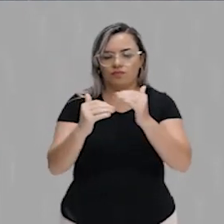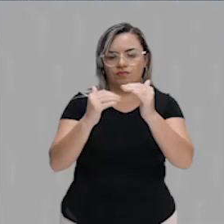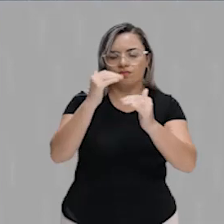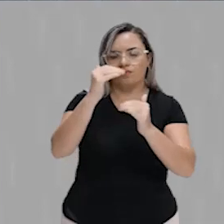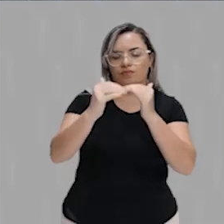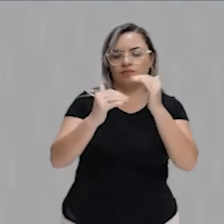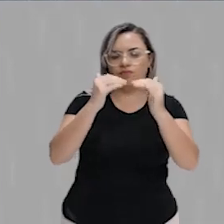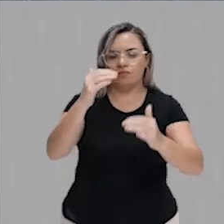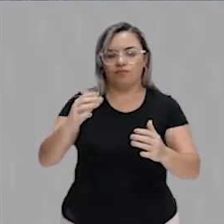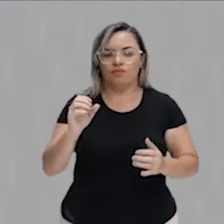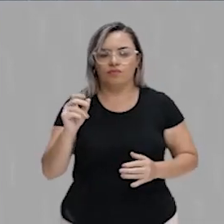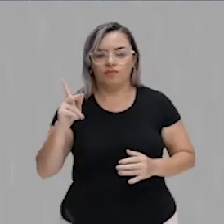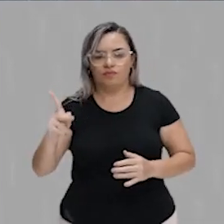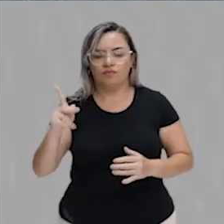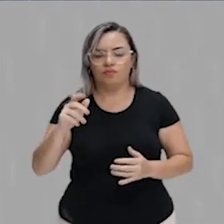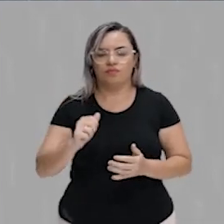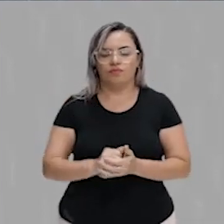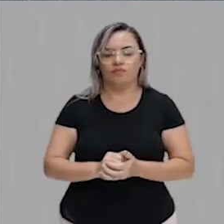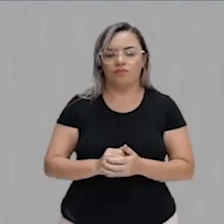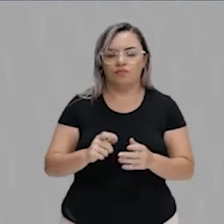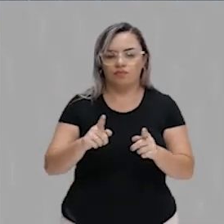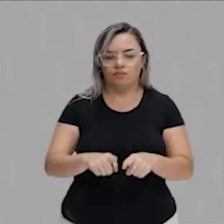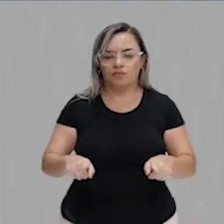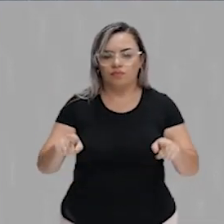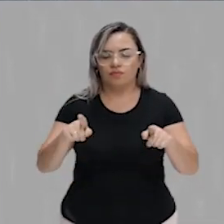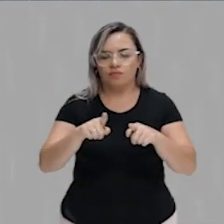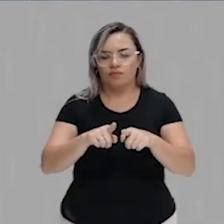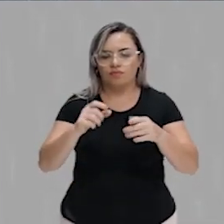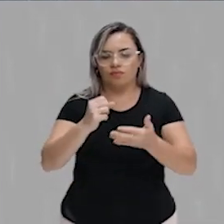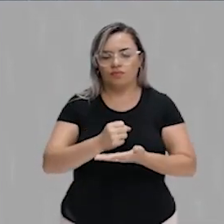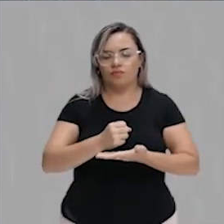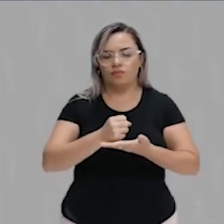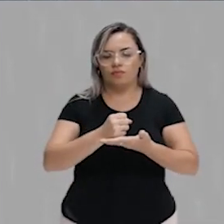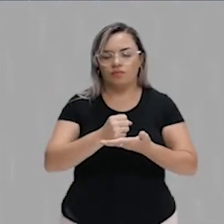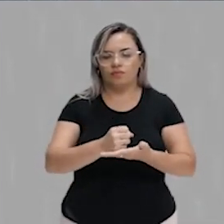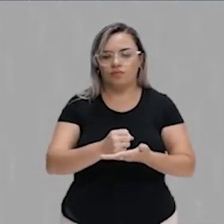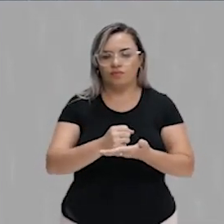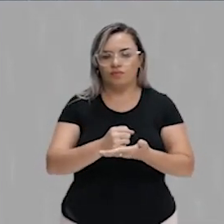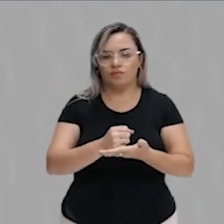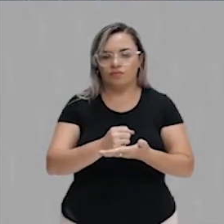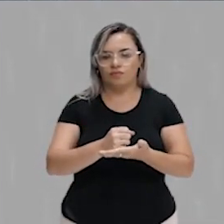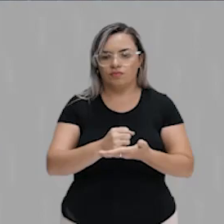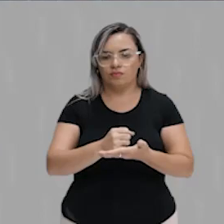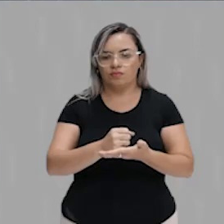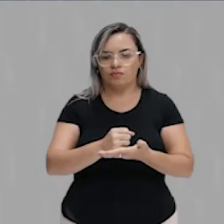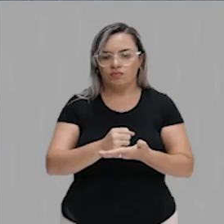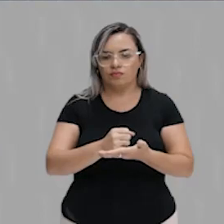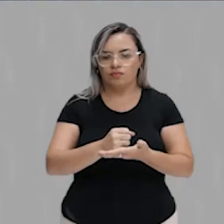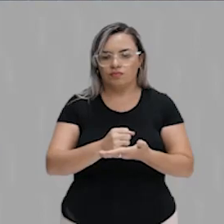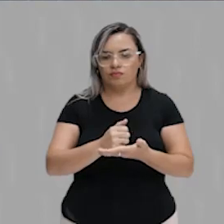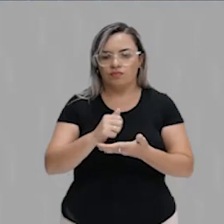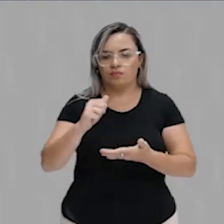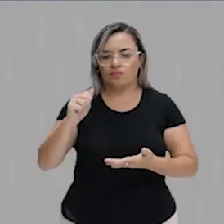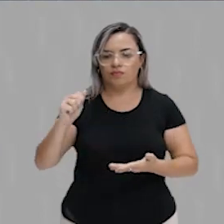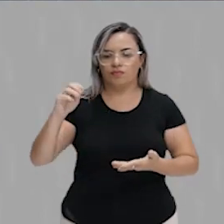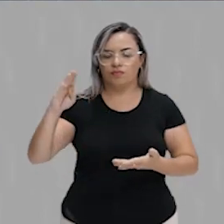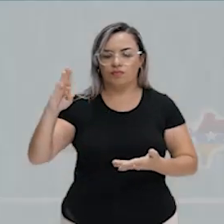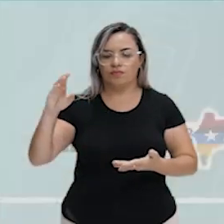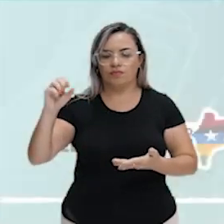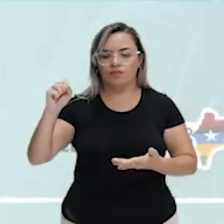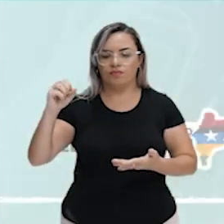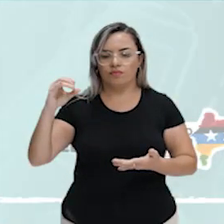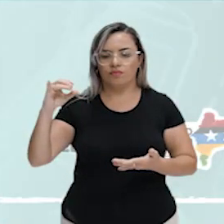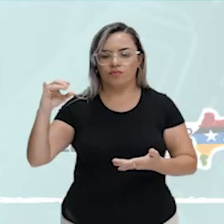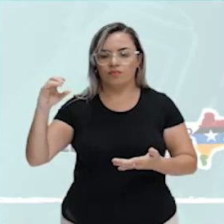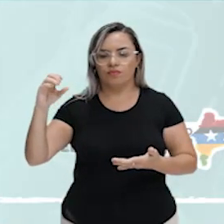mais, ok? As auxinas também auxiliam no processo de abscisão. O que é abscisão? É quando as folhas caem,